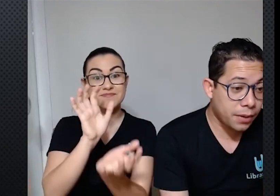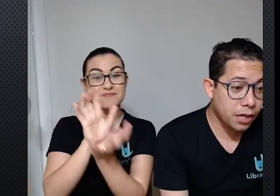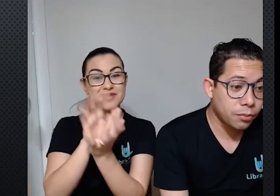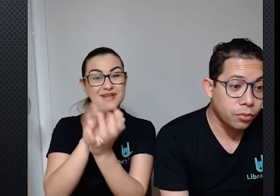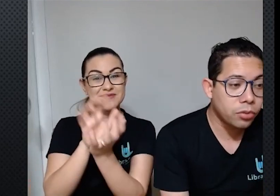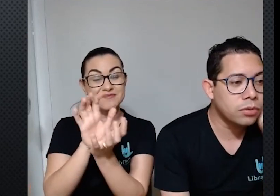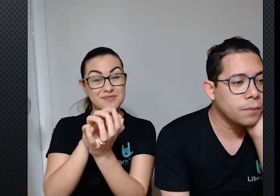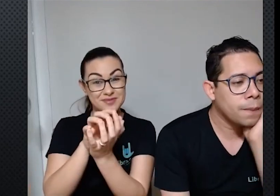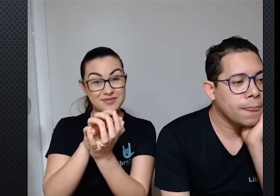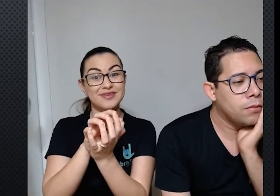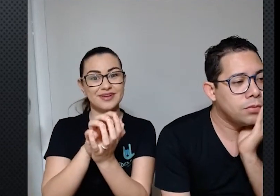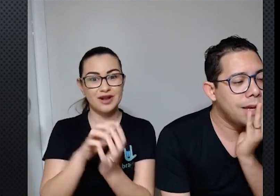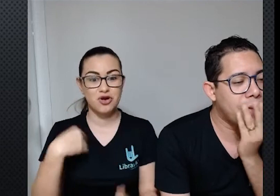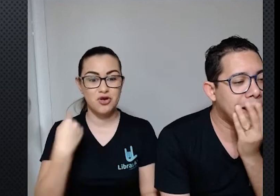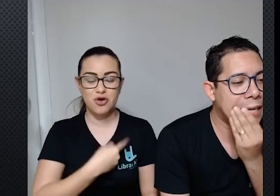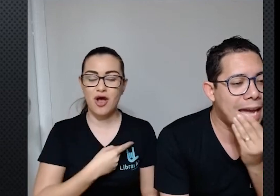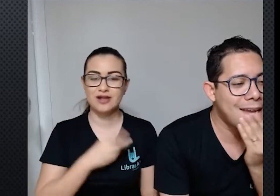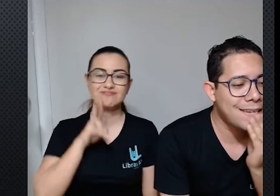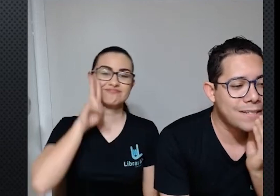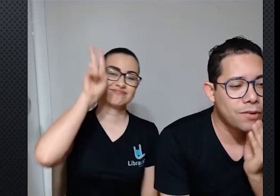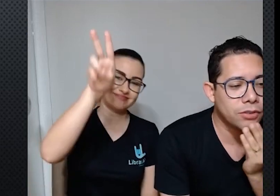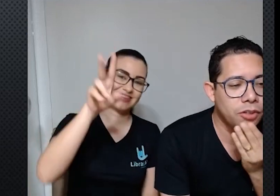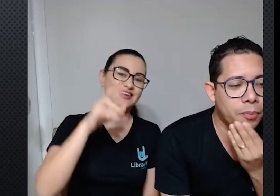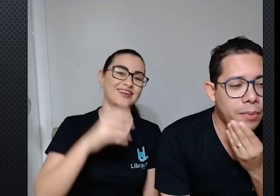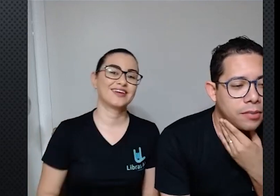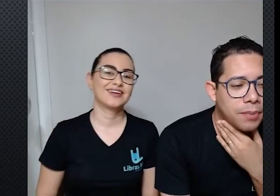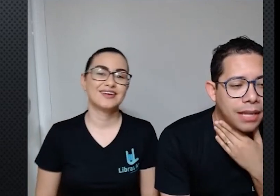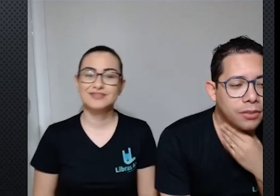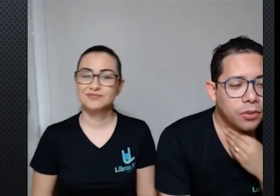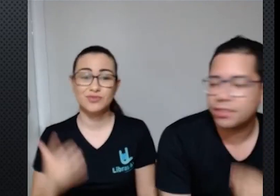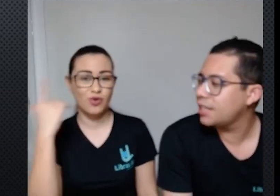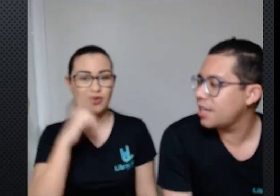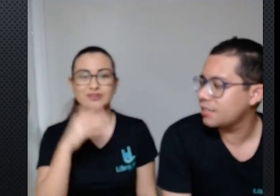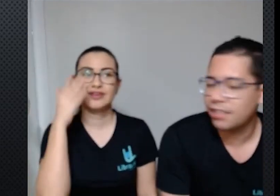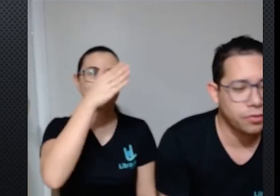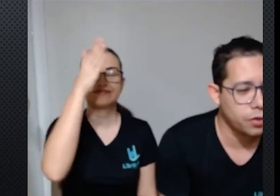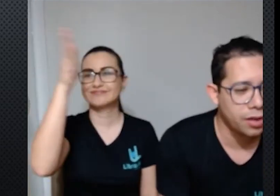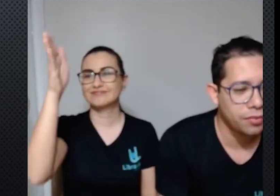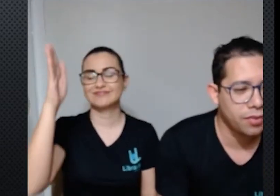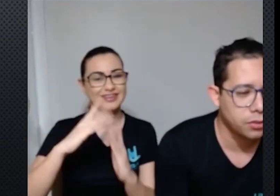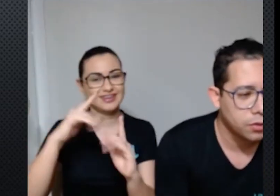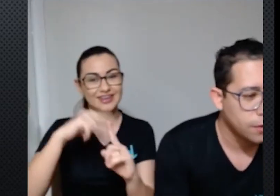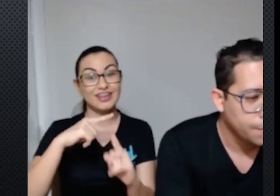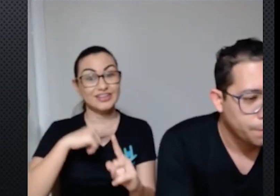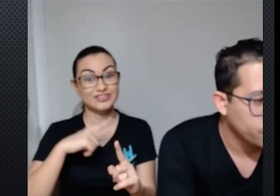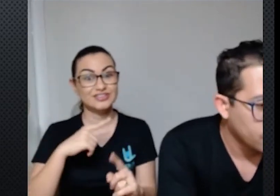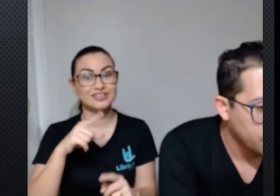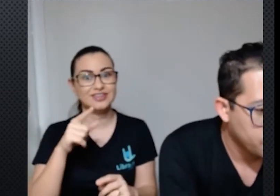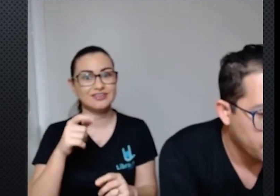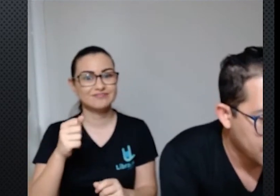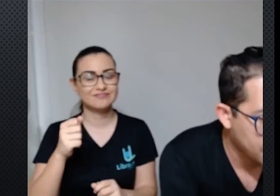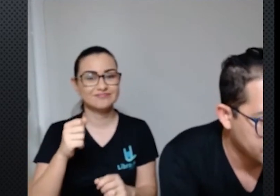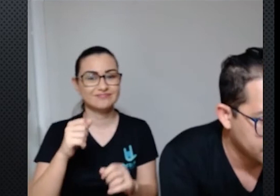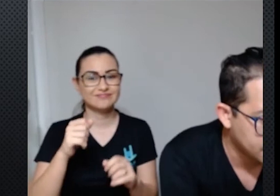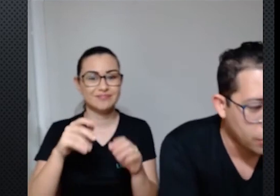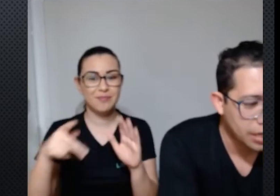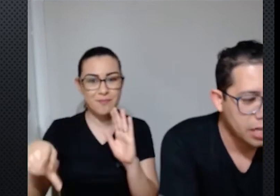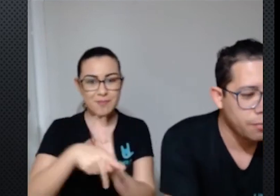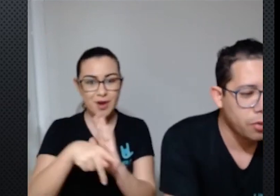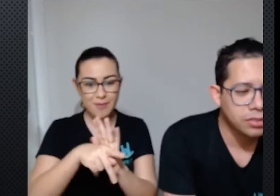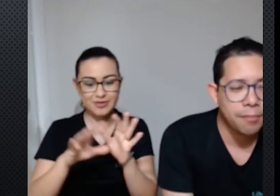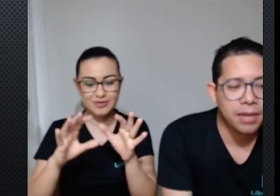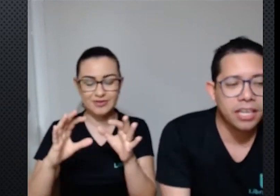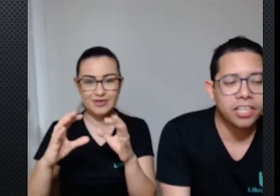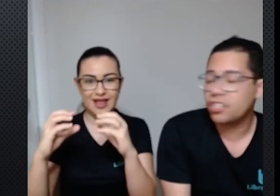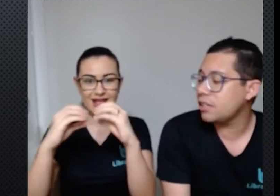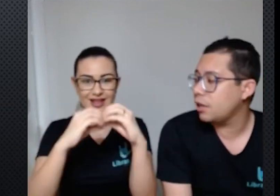aí para Pernambuco um tempo atrás, a gente não conseguiu participar em todas as igrejas, né? A gente foi num evento, mas agora que é